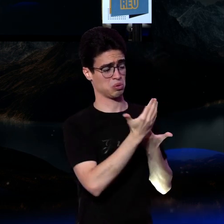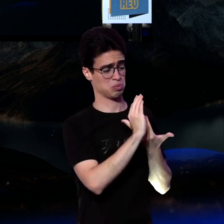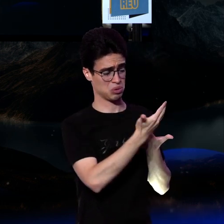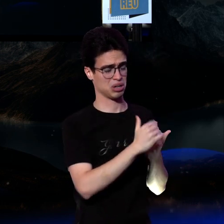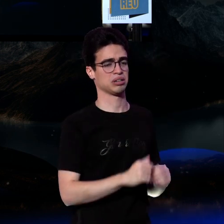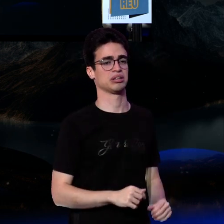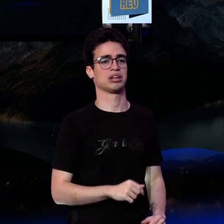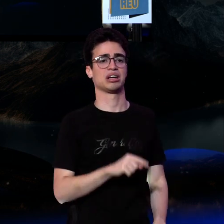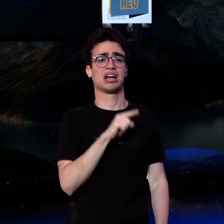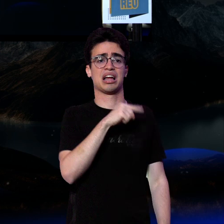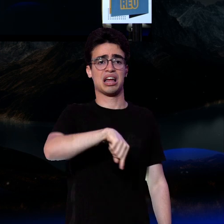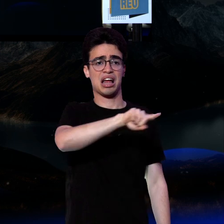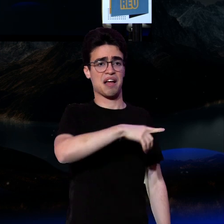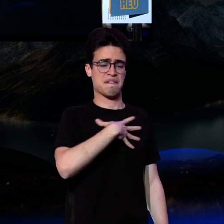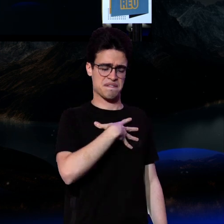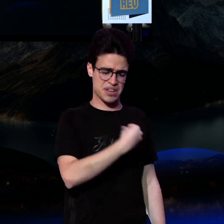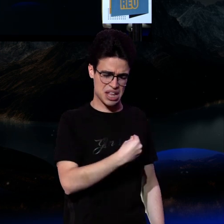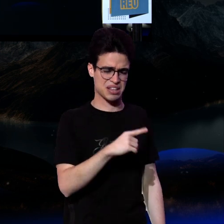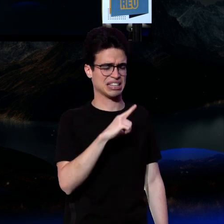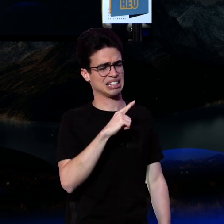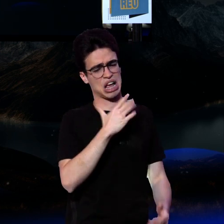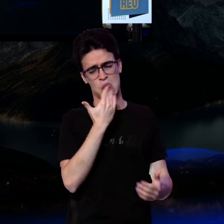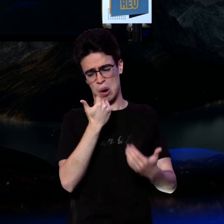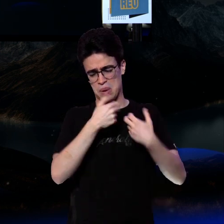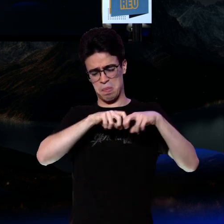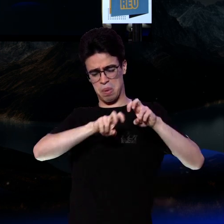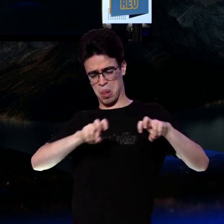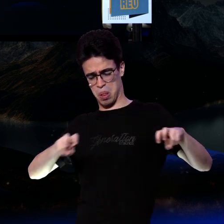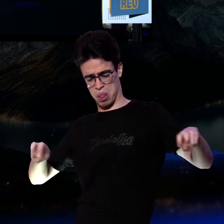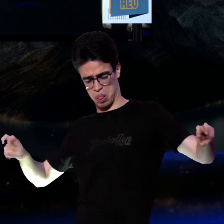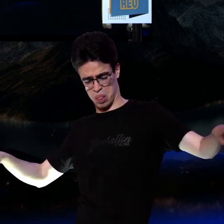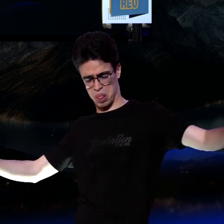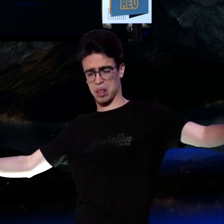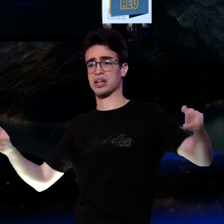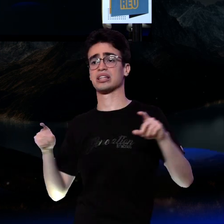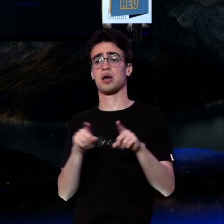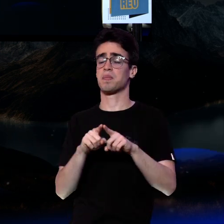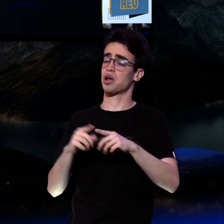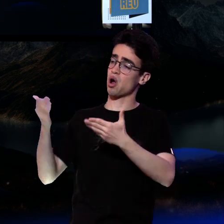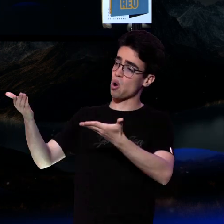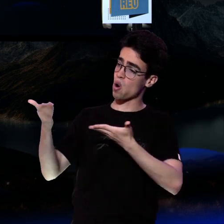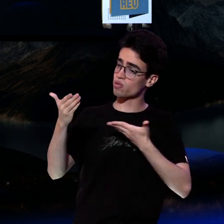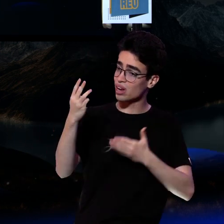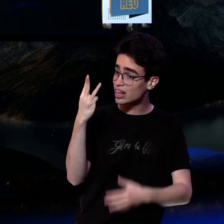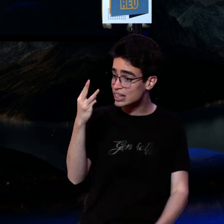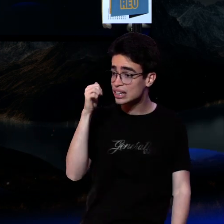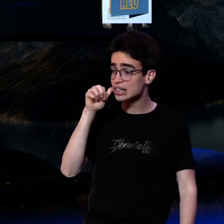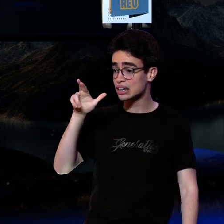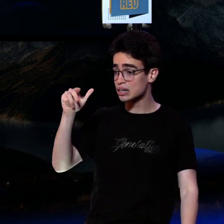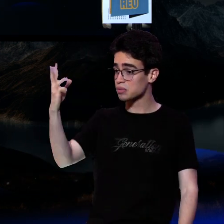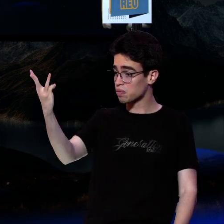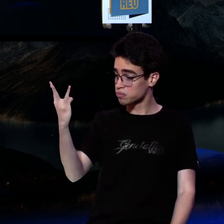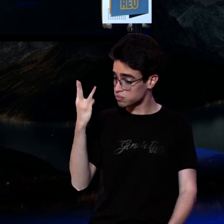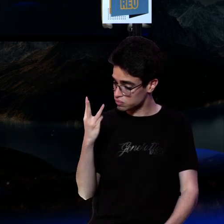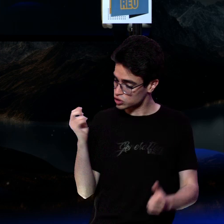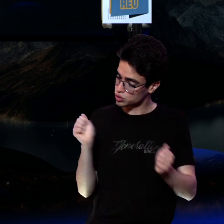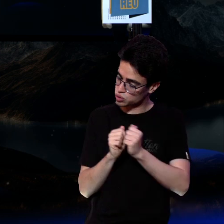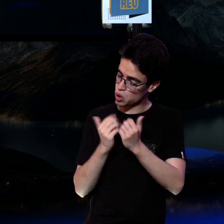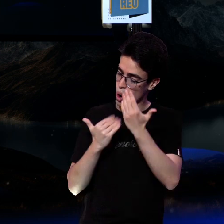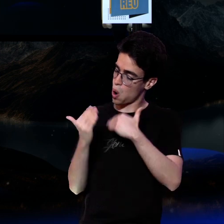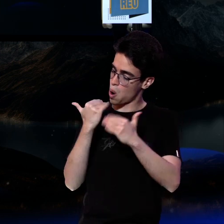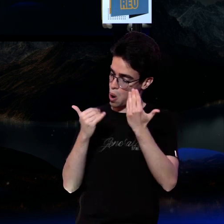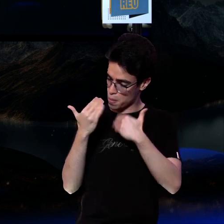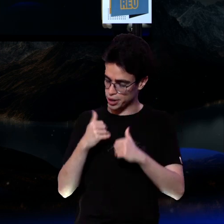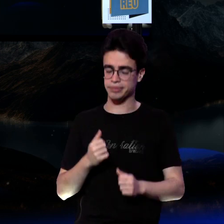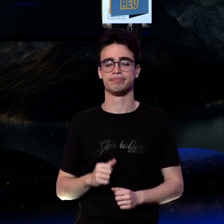costumavam dar banquetes em casa, um de cada vez, e convidavam as suas 3 irmãs para comerem e beberem com eles.